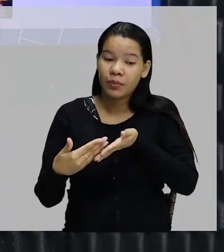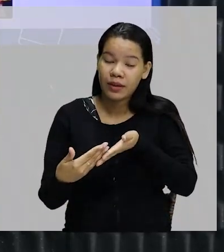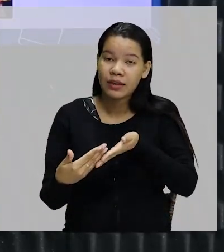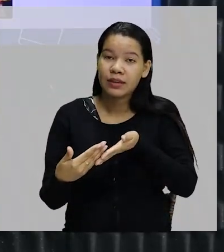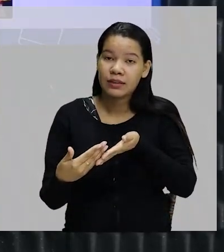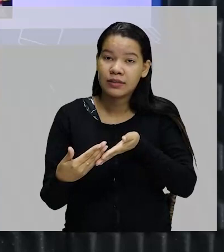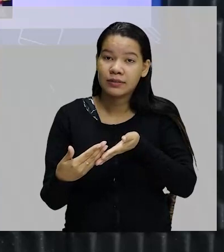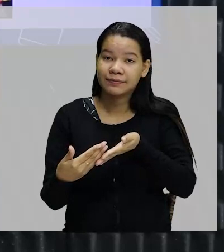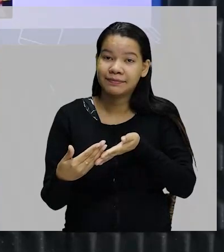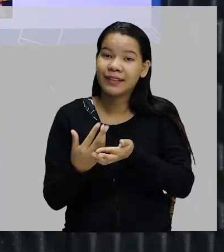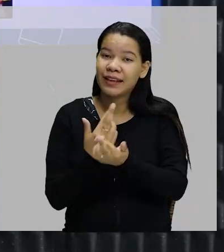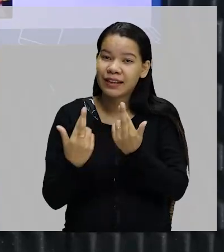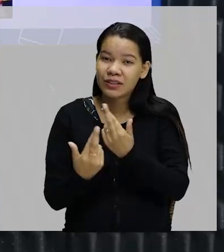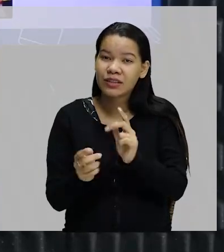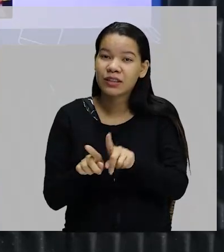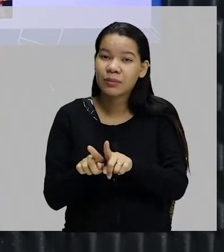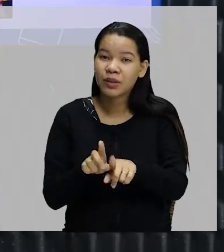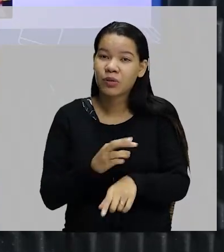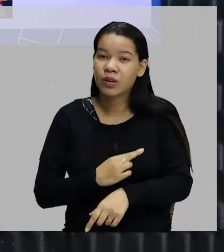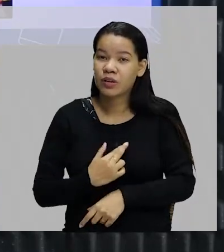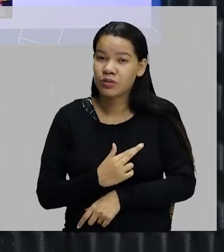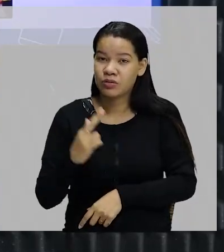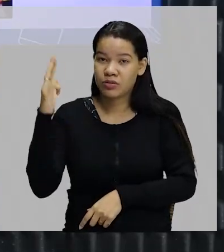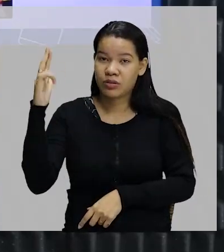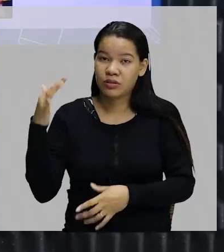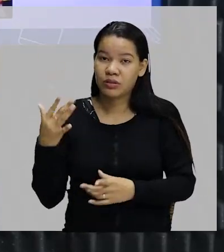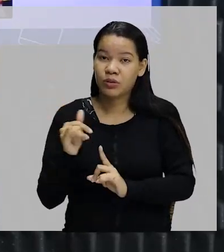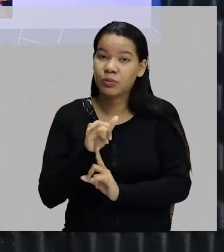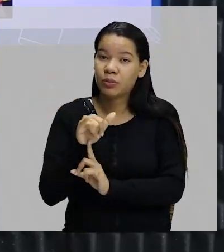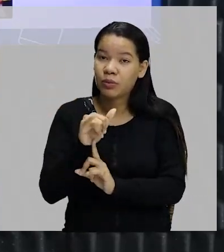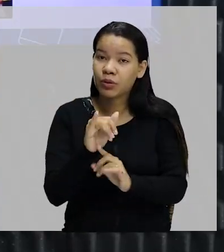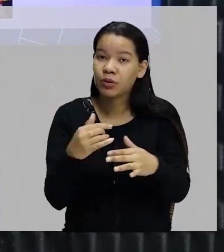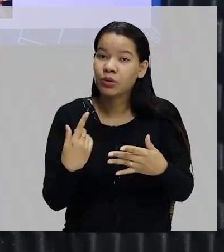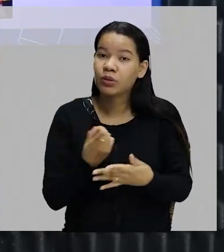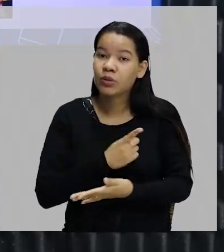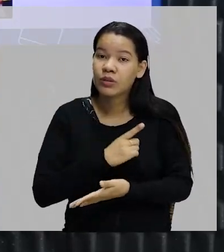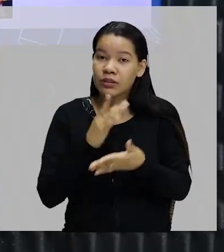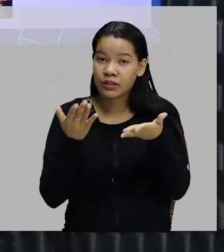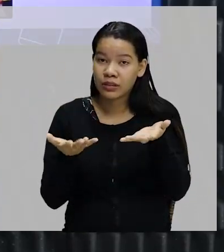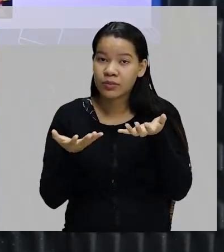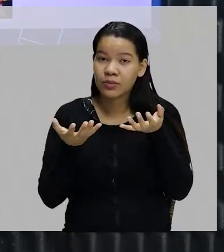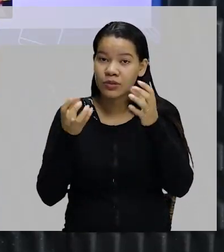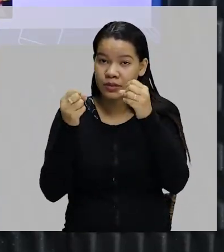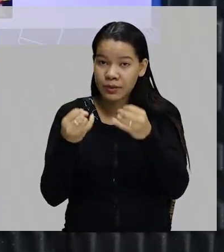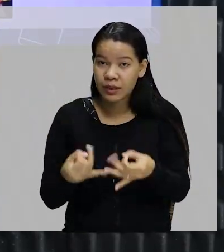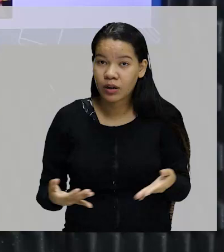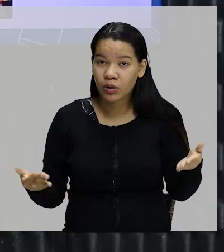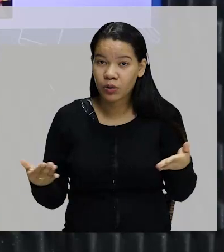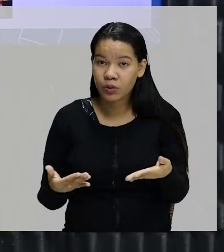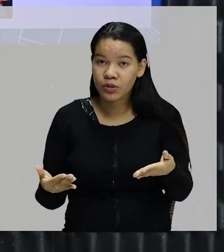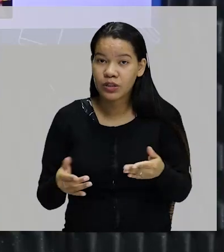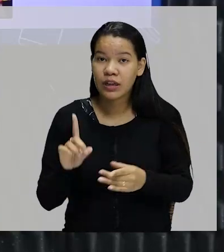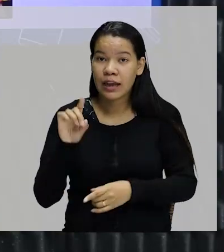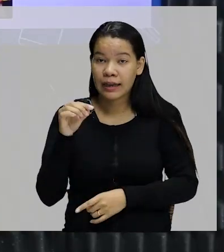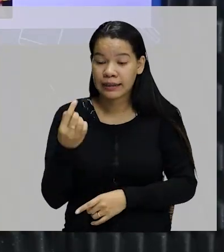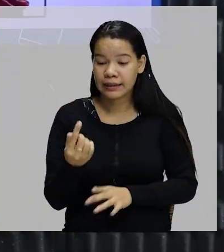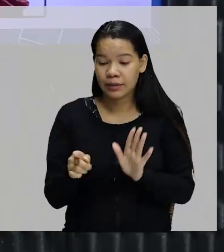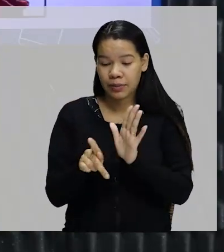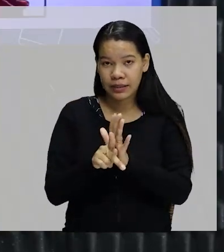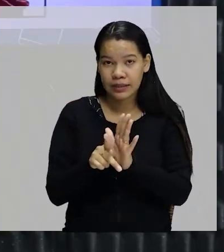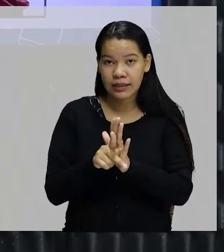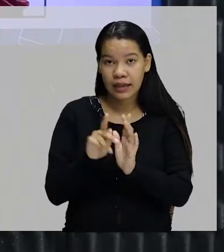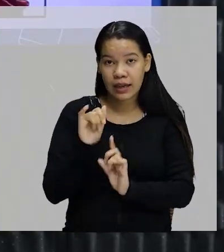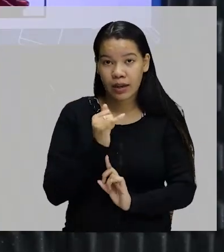religiosidade. Tá? Então, Bumba Meu Boi que nós iremos falar aqui hoje de forma específica é do nosso Bumba Meu Boi aqui do